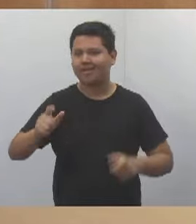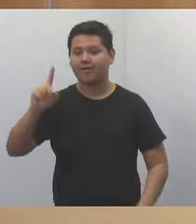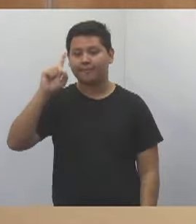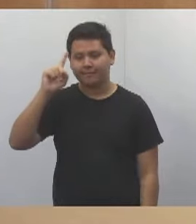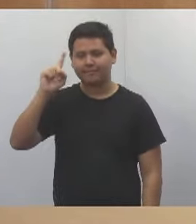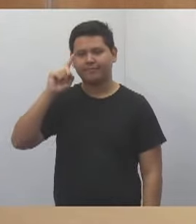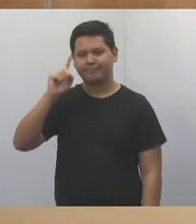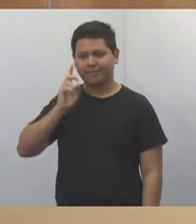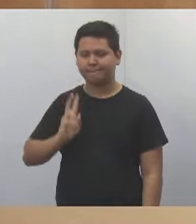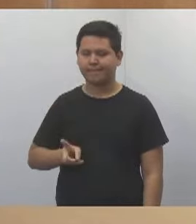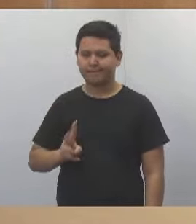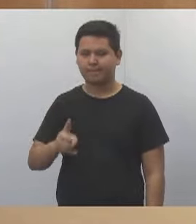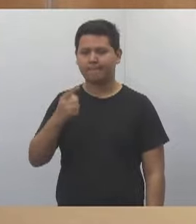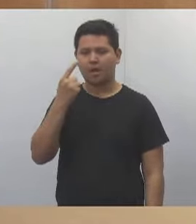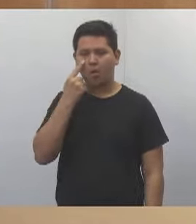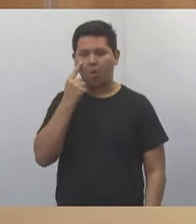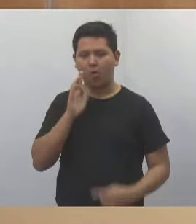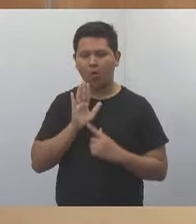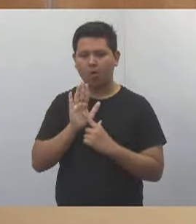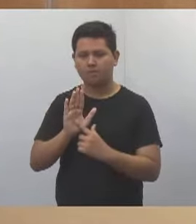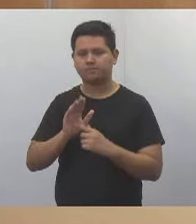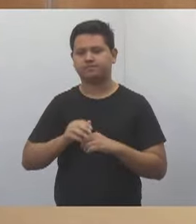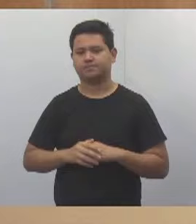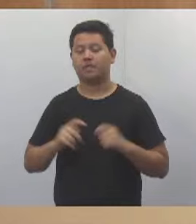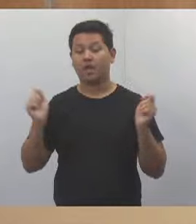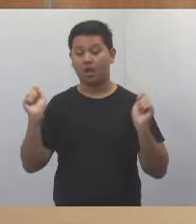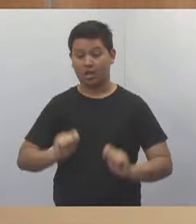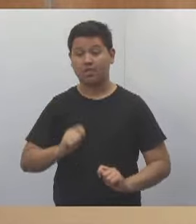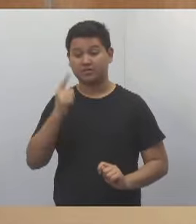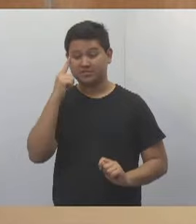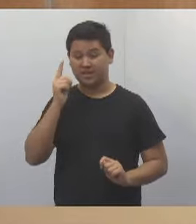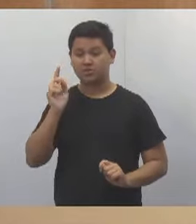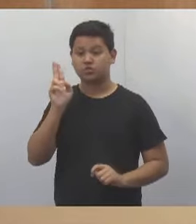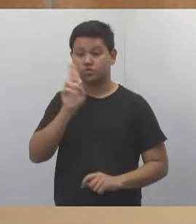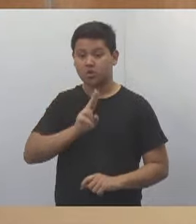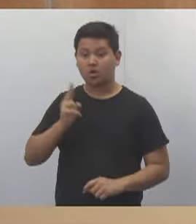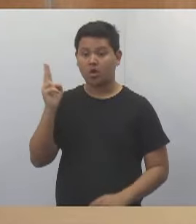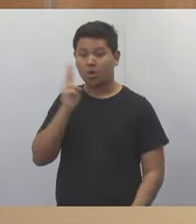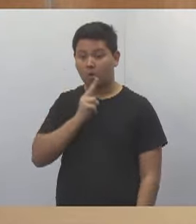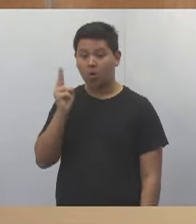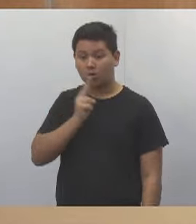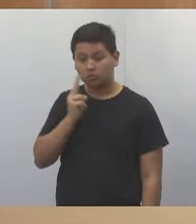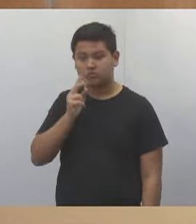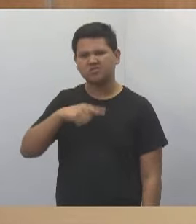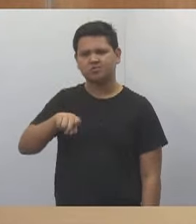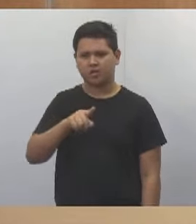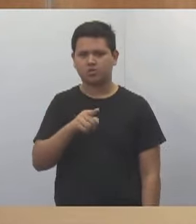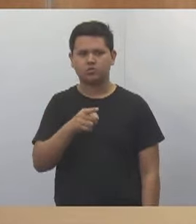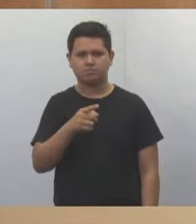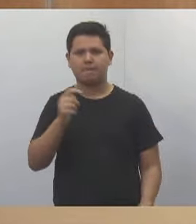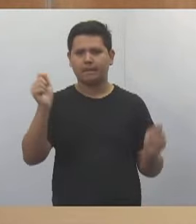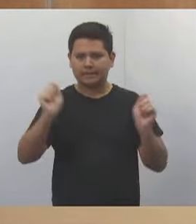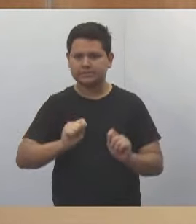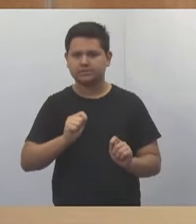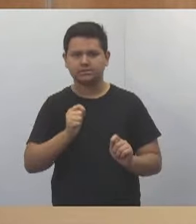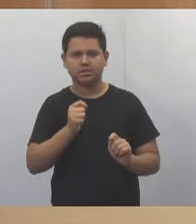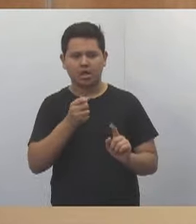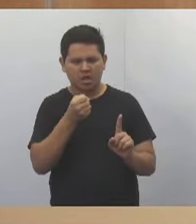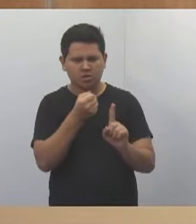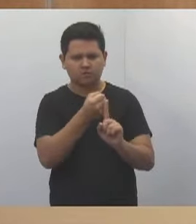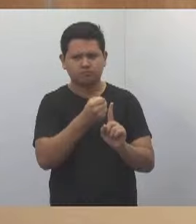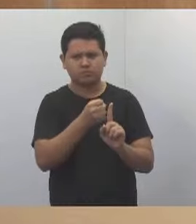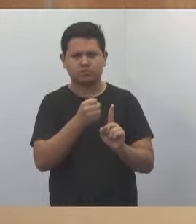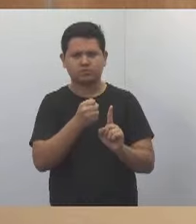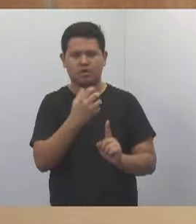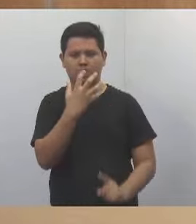diariamente. Isso evidencia a necessidade urgente de uma abordagem mais específica e